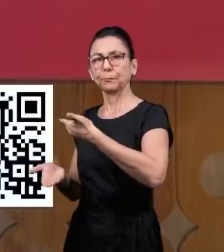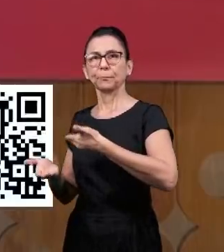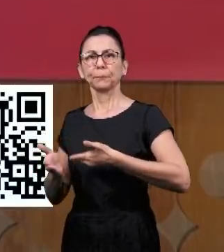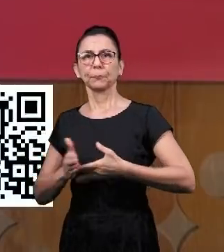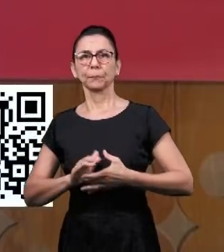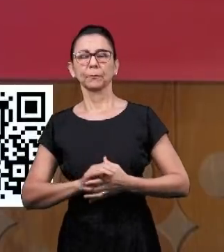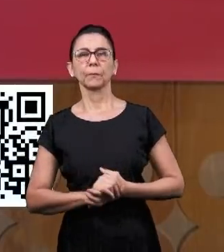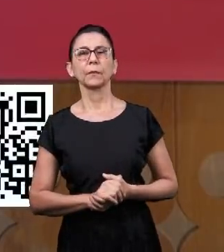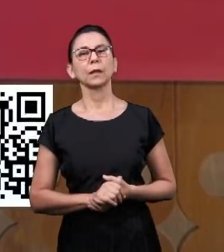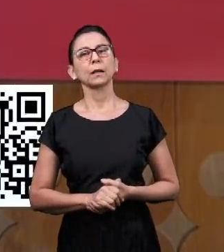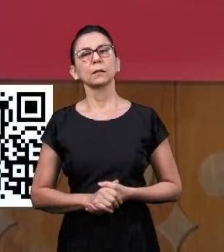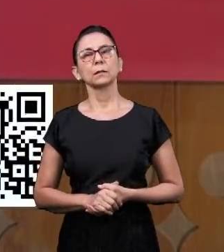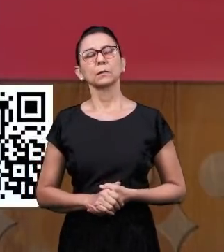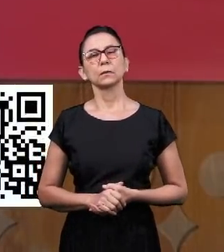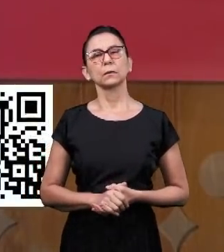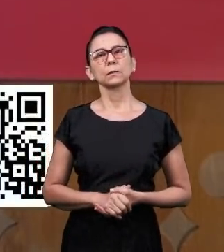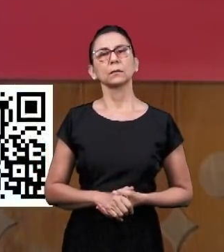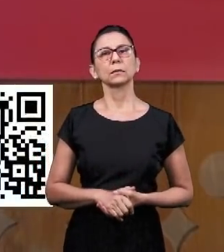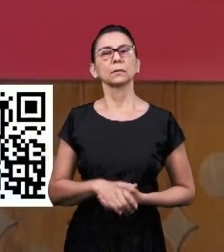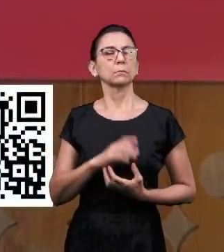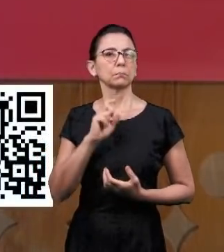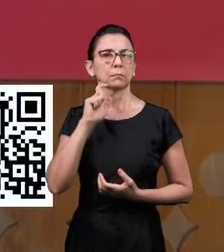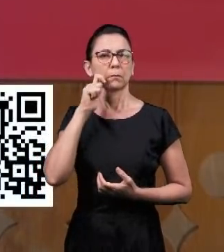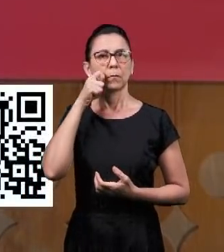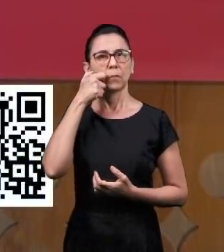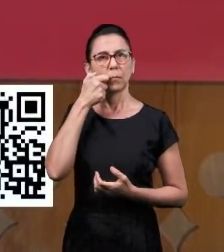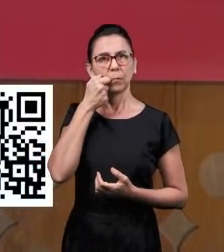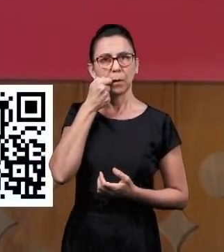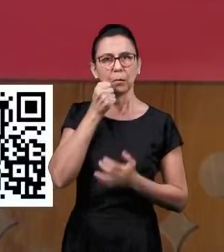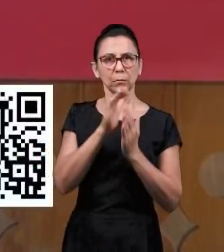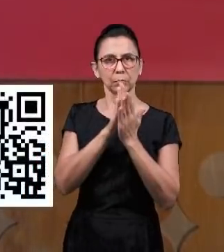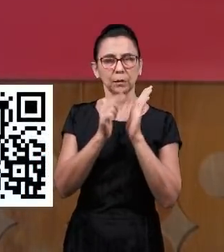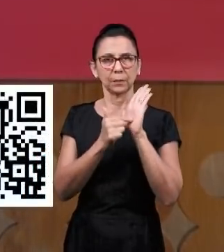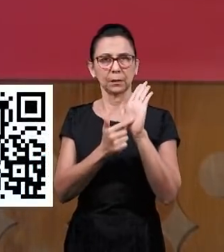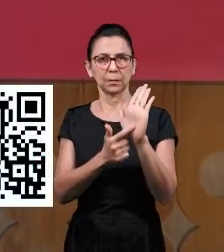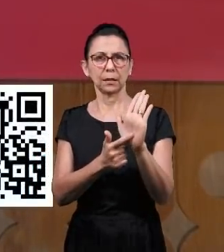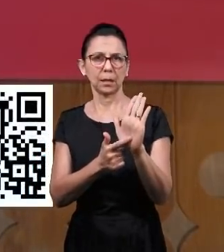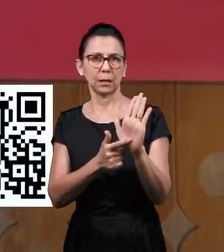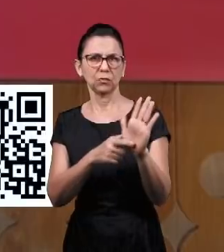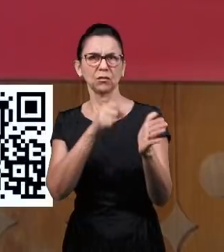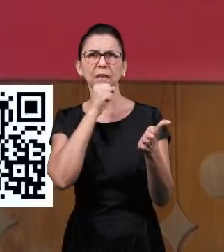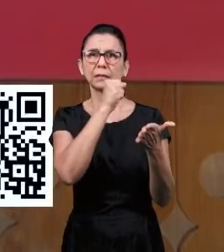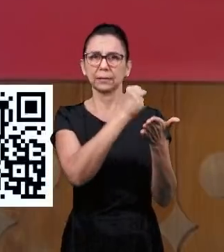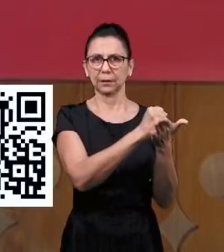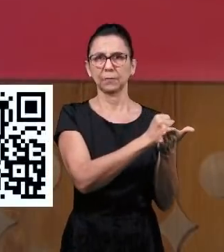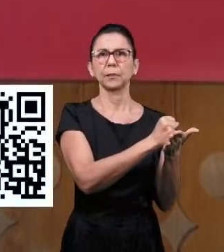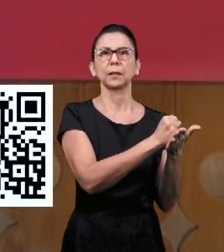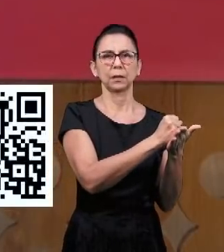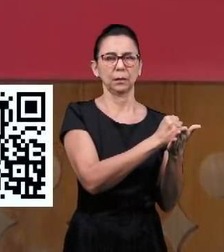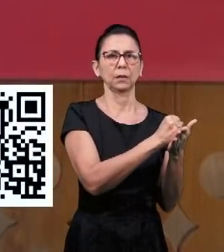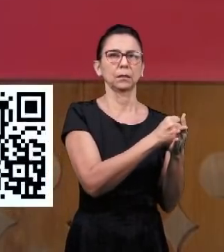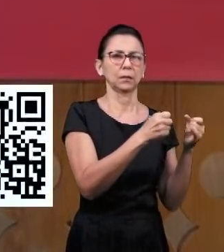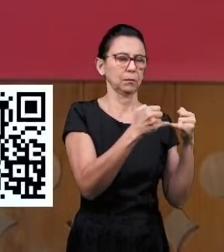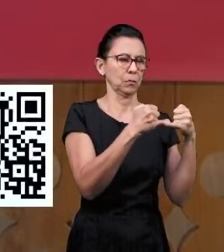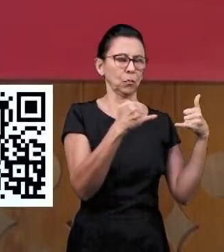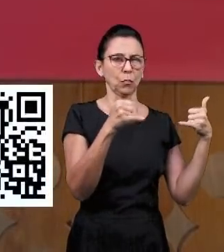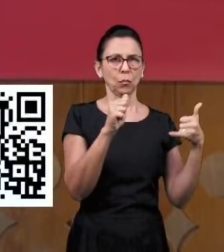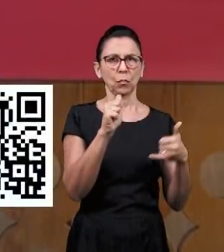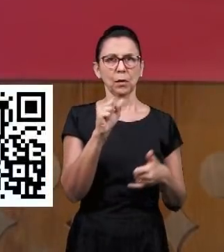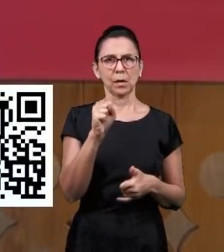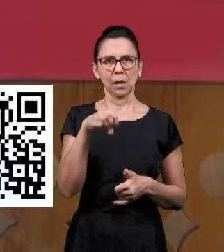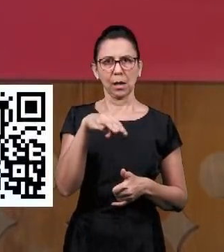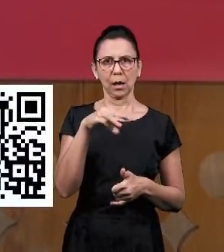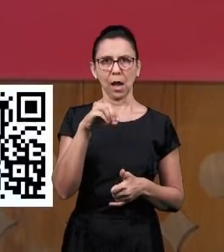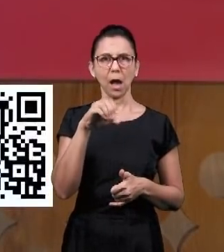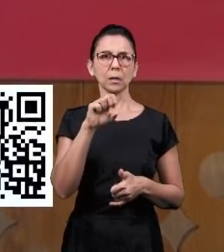o pão, que continua, o pão vem do Velho Testamento e continua, ele entra no novo pacto, o pão vem e